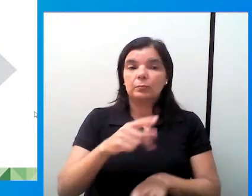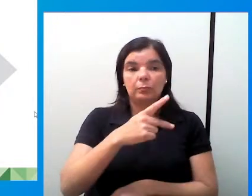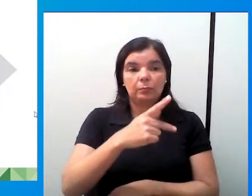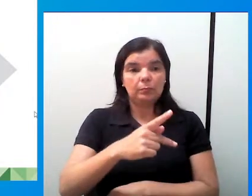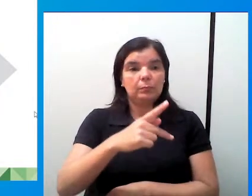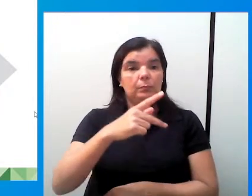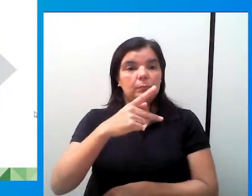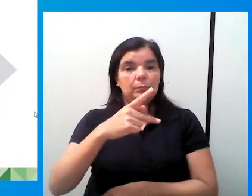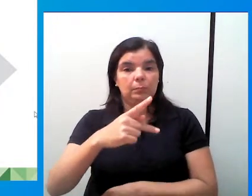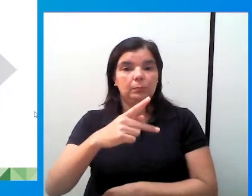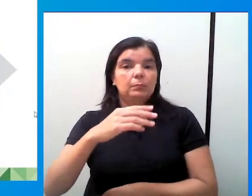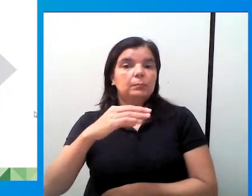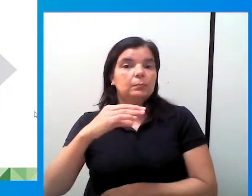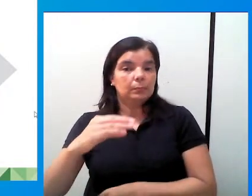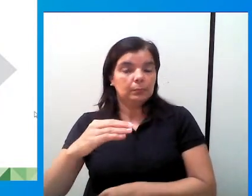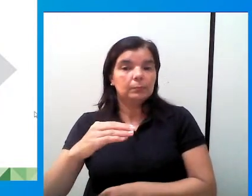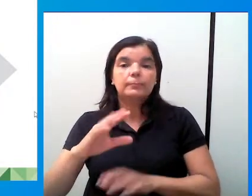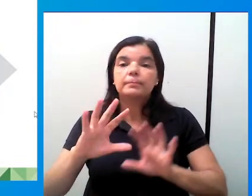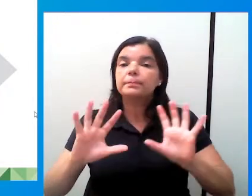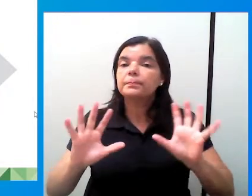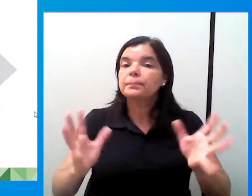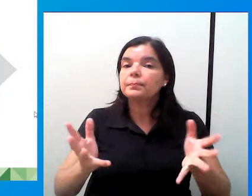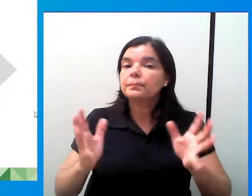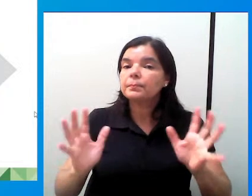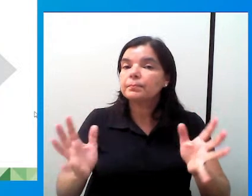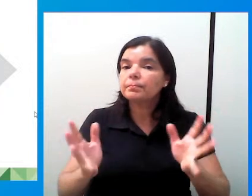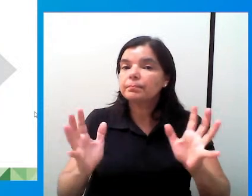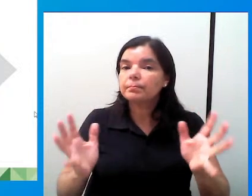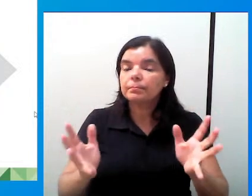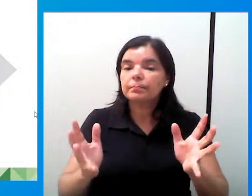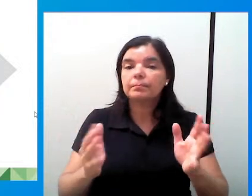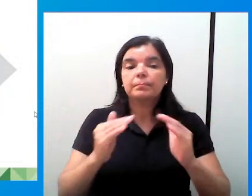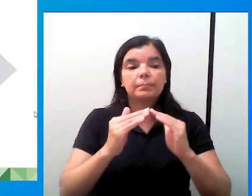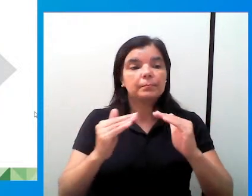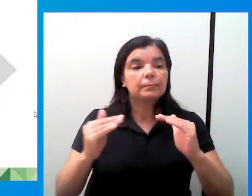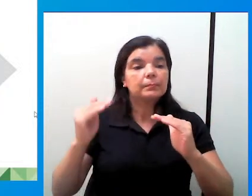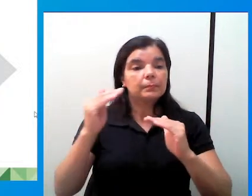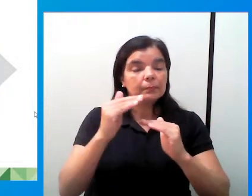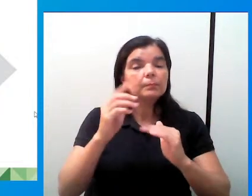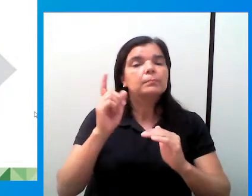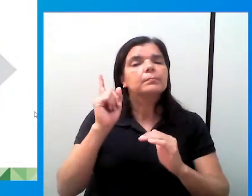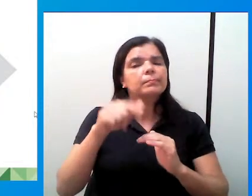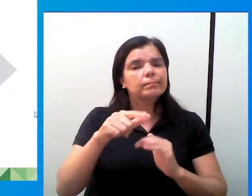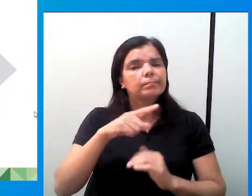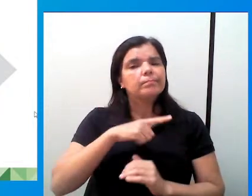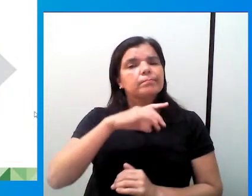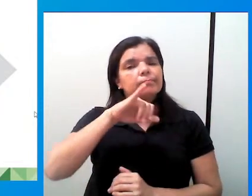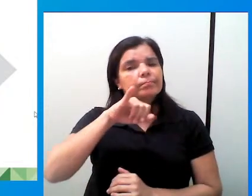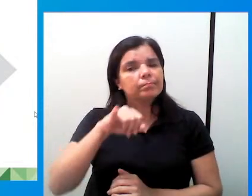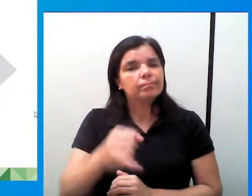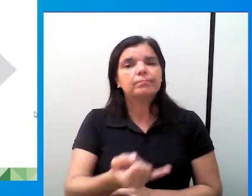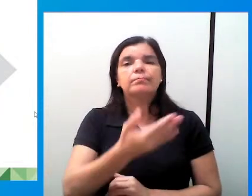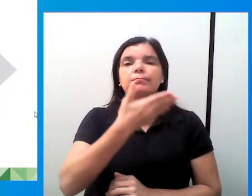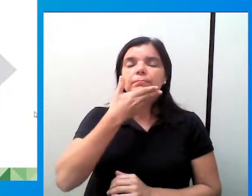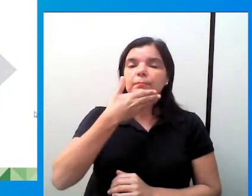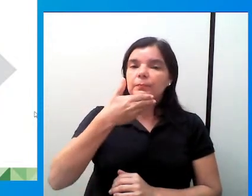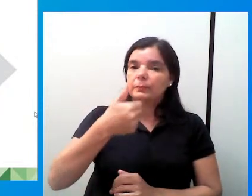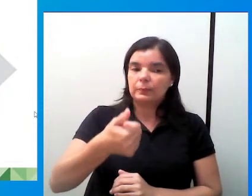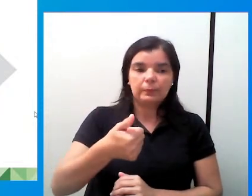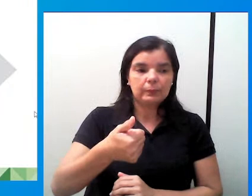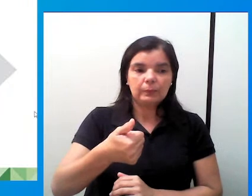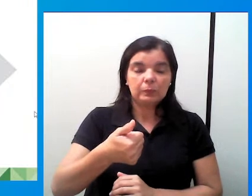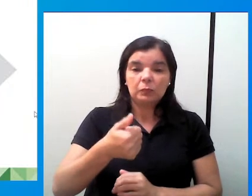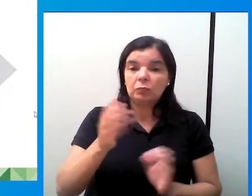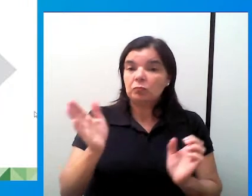PPCs, mas a motivação maior no âmbito do IFPA sempre é a oportunidade de melhoria. A gente não descarta,